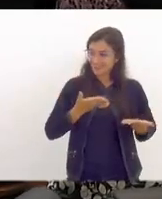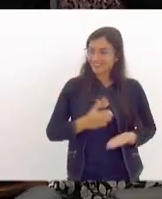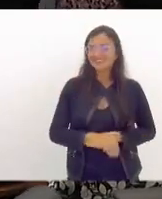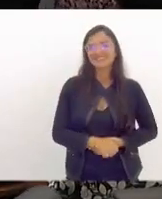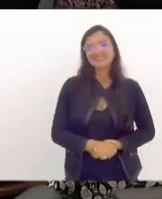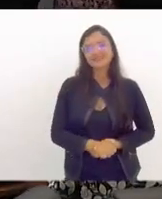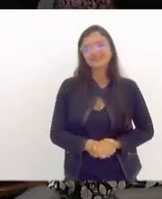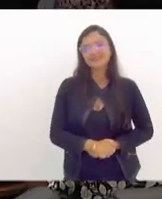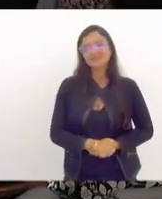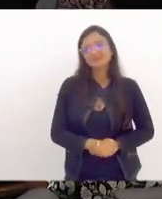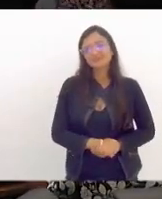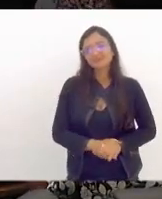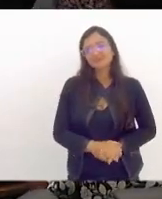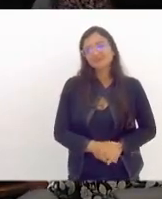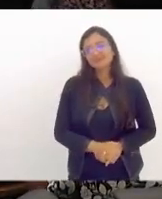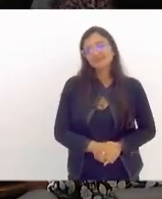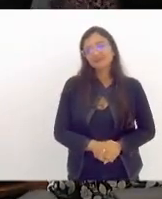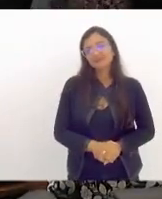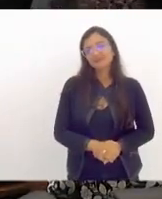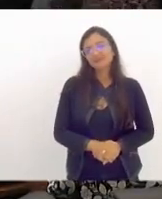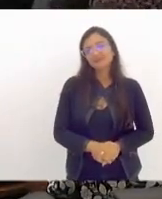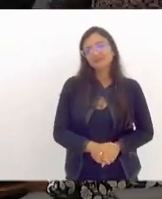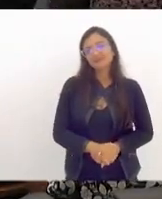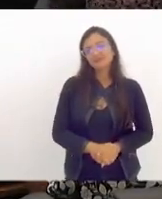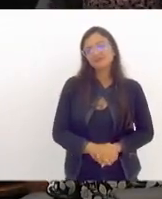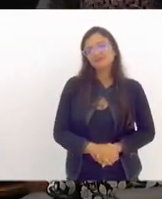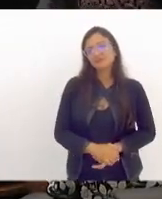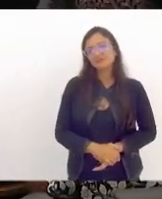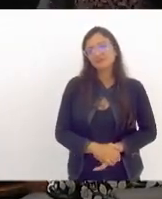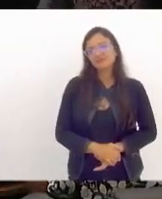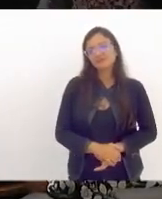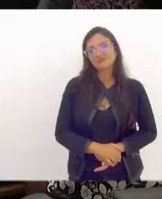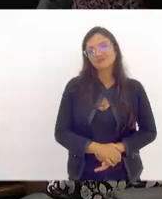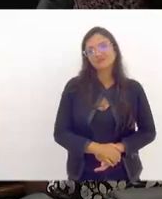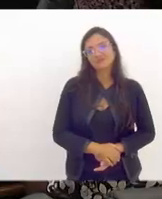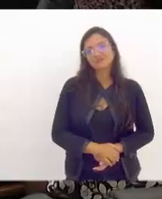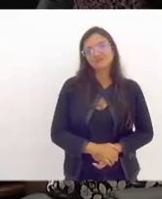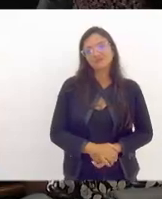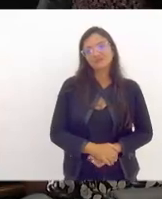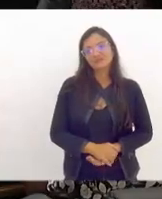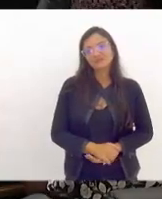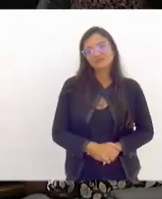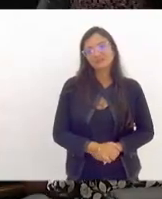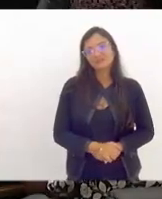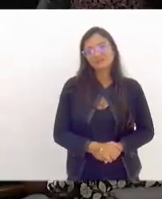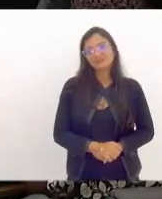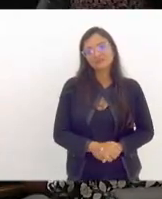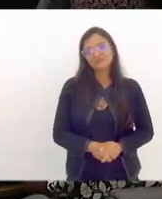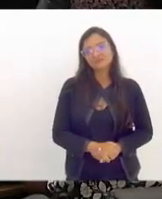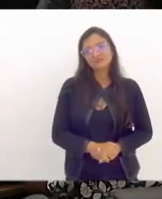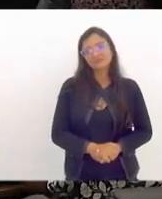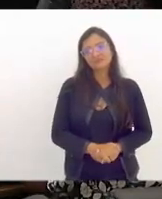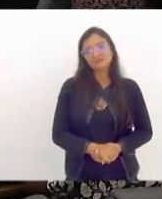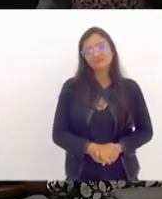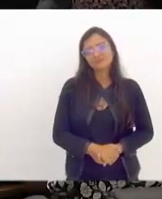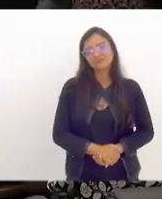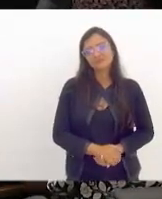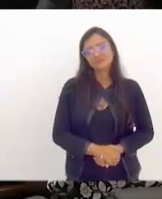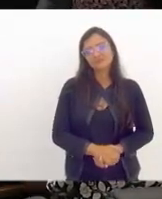venha venha venha conseguiu chegar em mestre Olha estava com você lá pedindo Uber